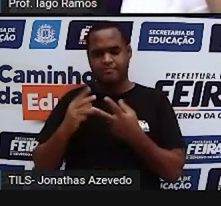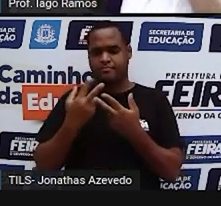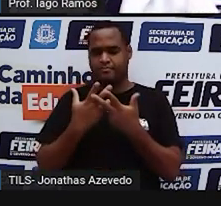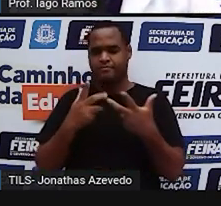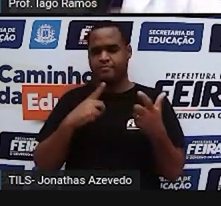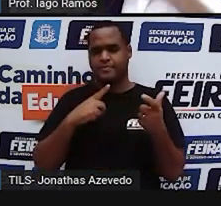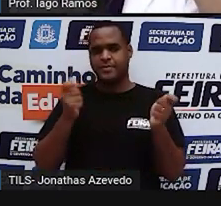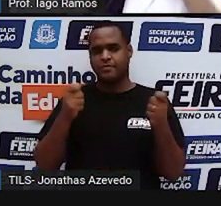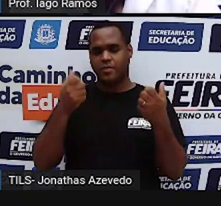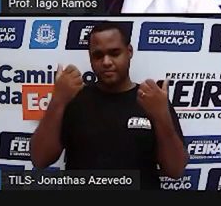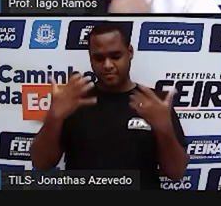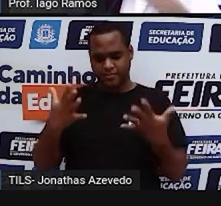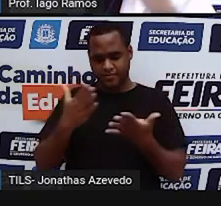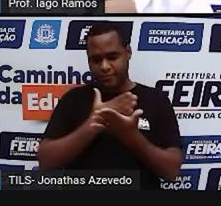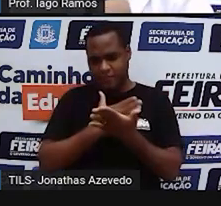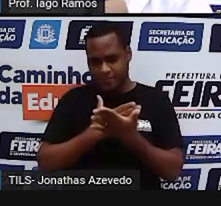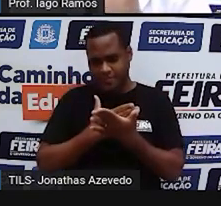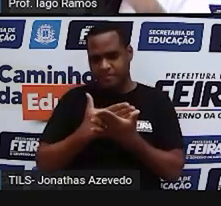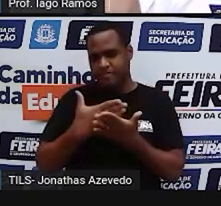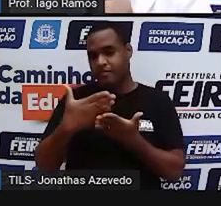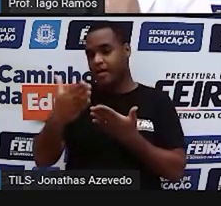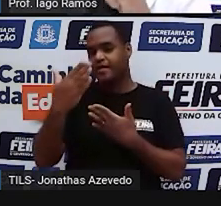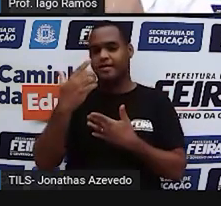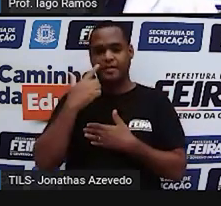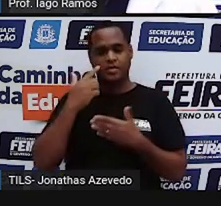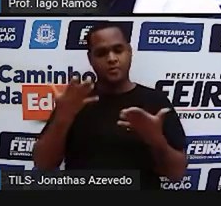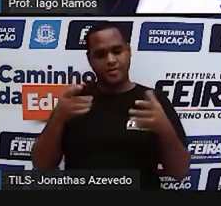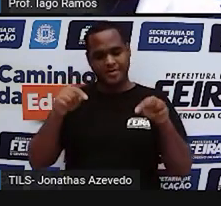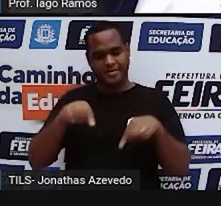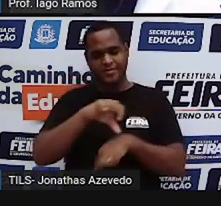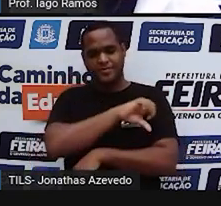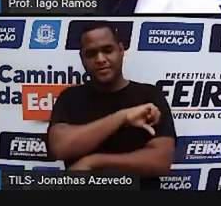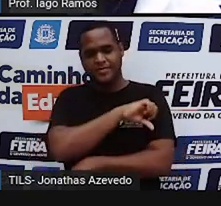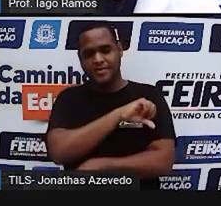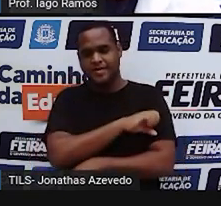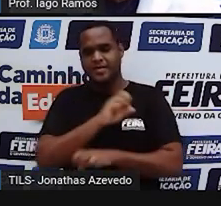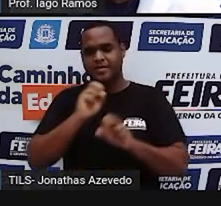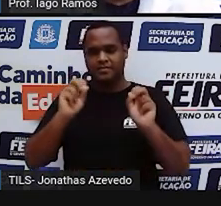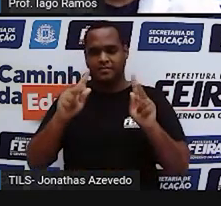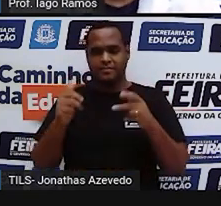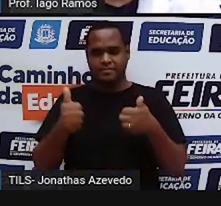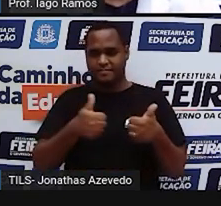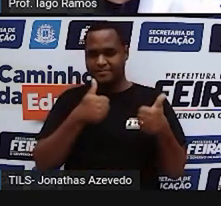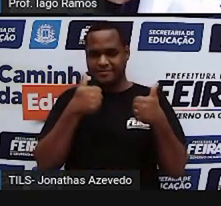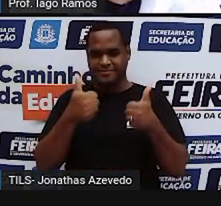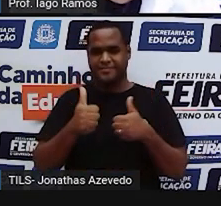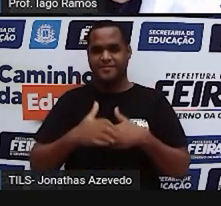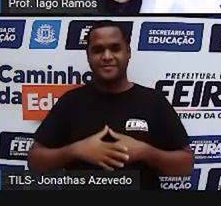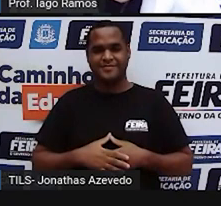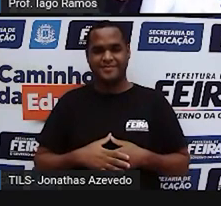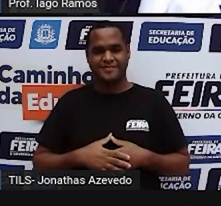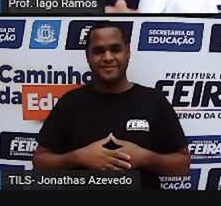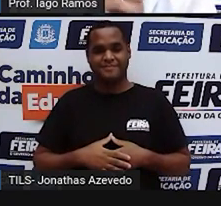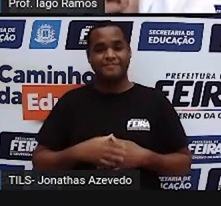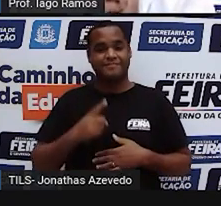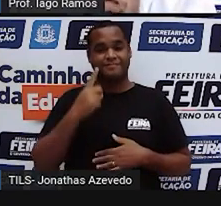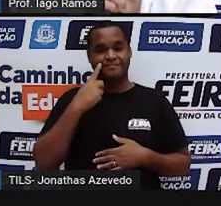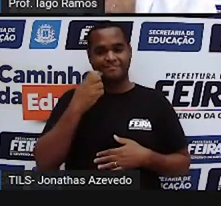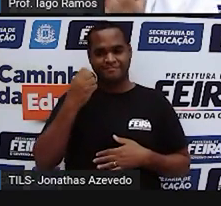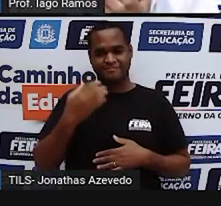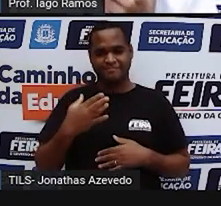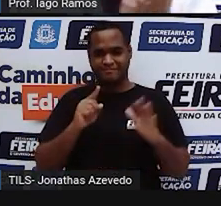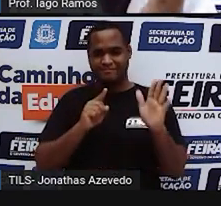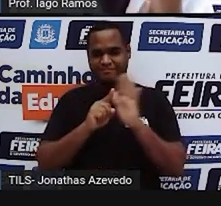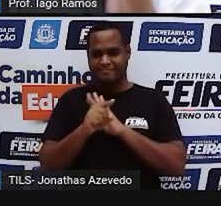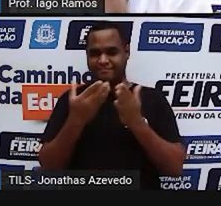gente começa com ela hoje aqui nessa aula tá bom vamos lá deixa eu te fazer uma